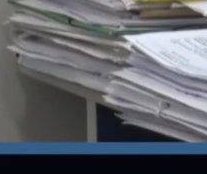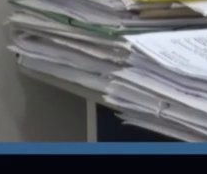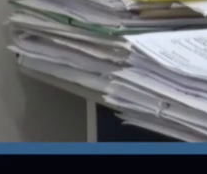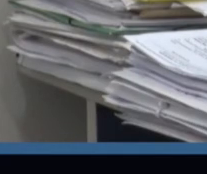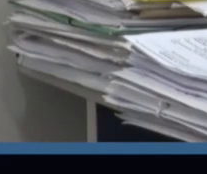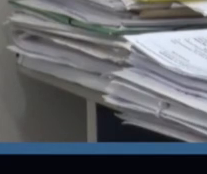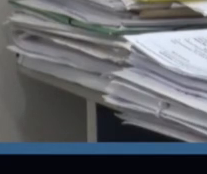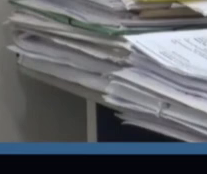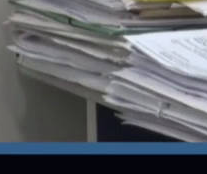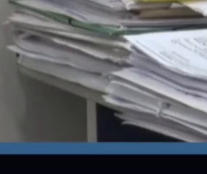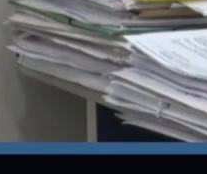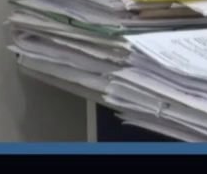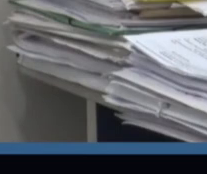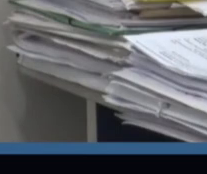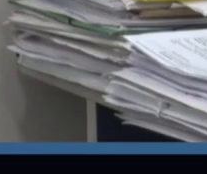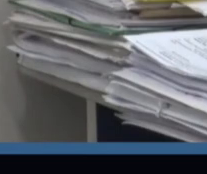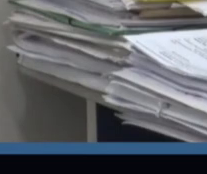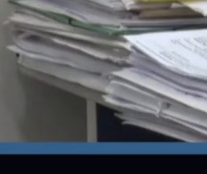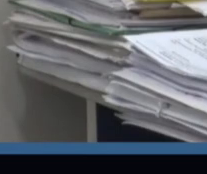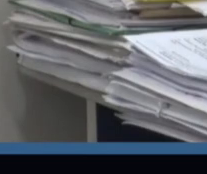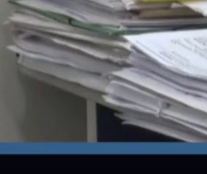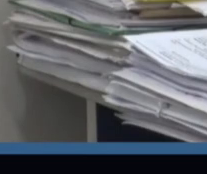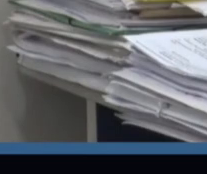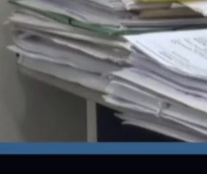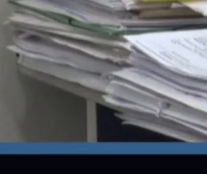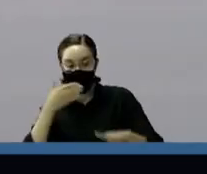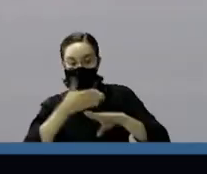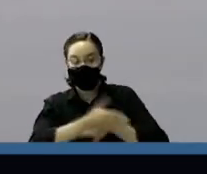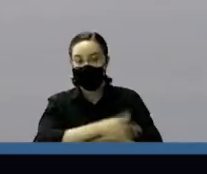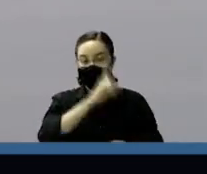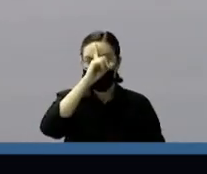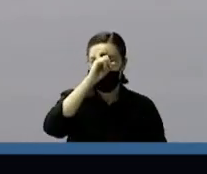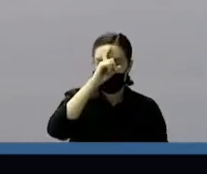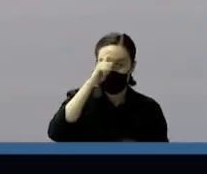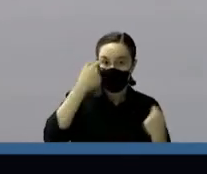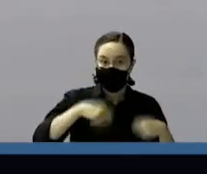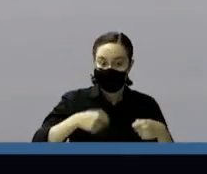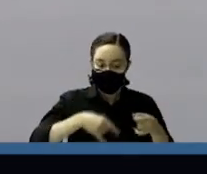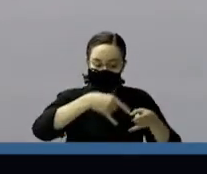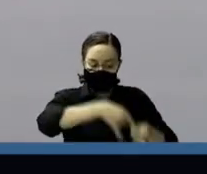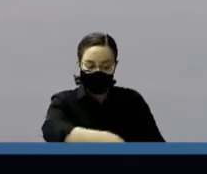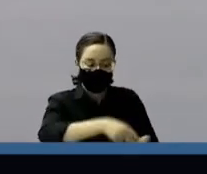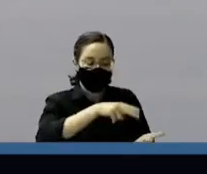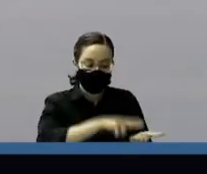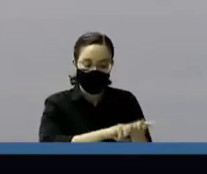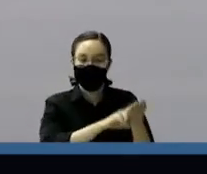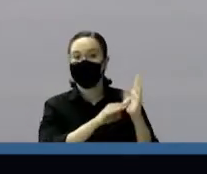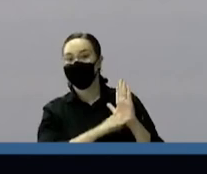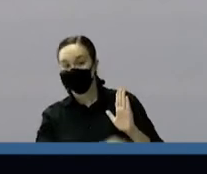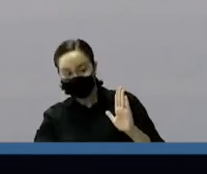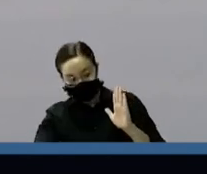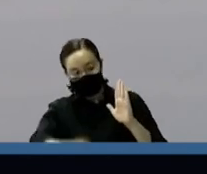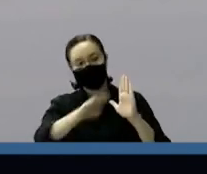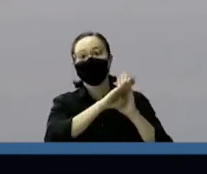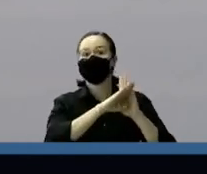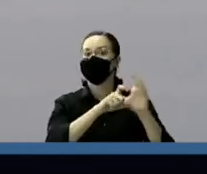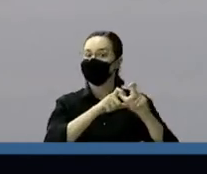desta forma até a chegada de vacinas. E quero aqui chamar a atenção. A doença está